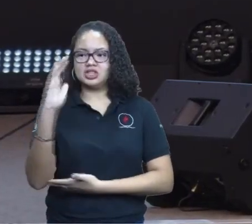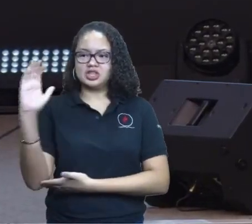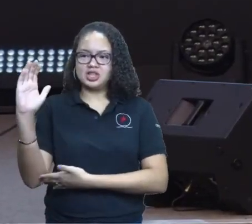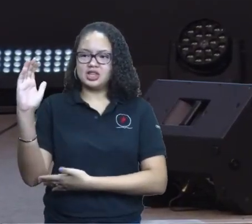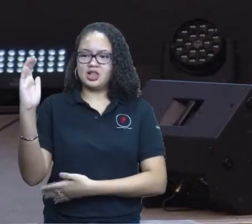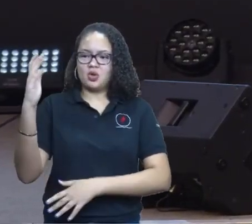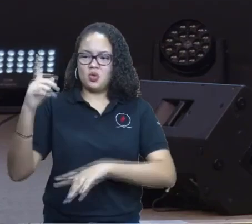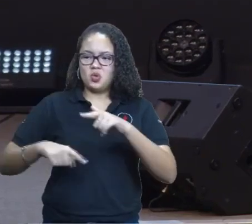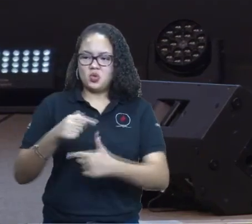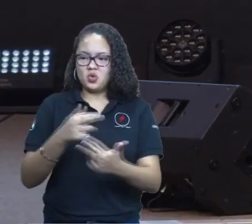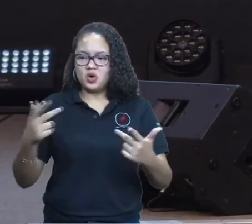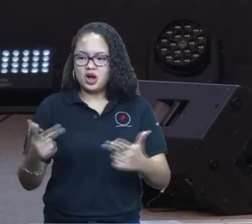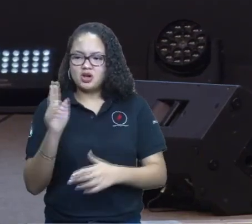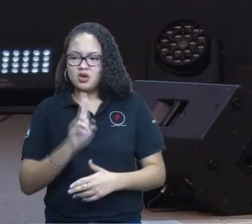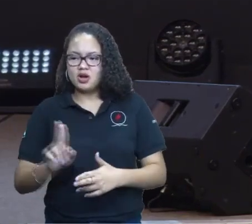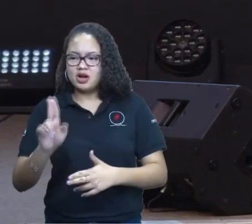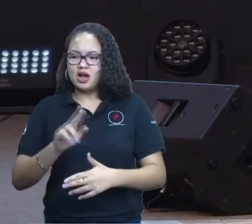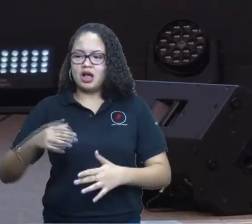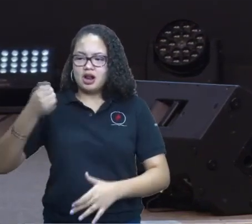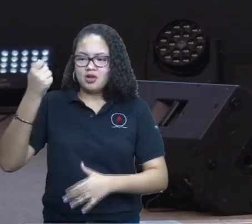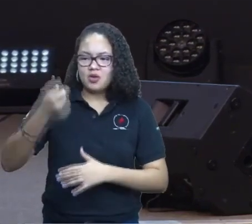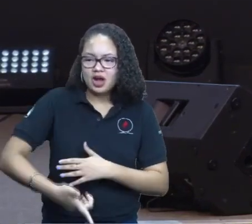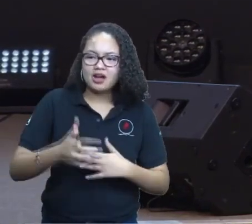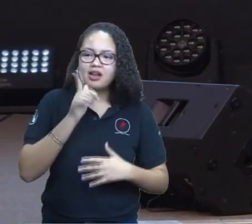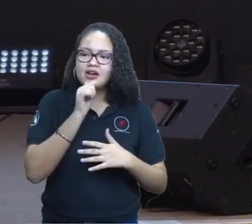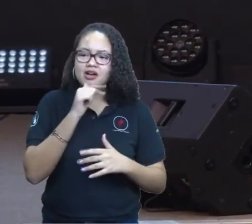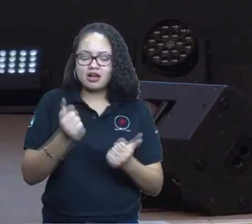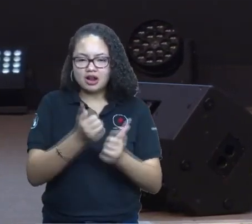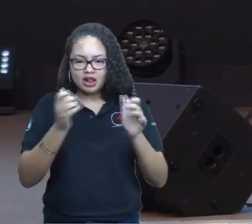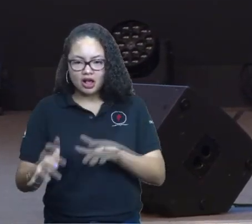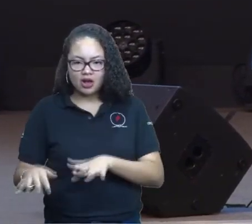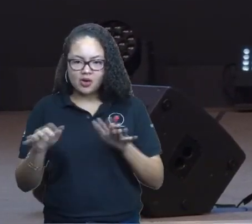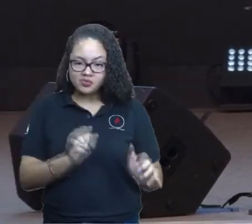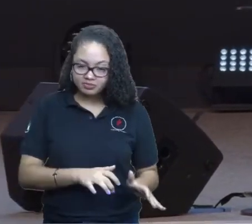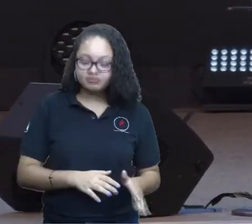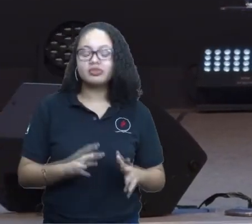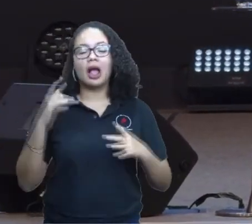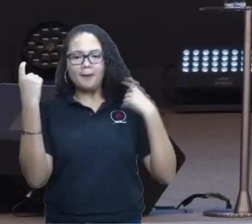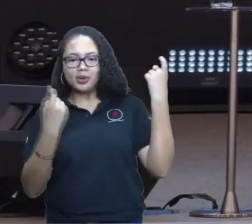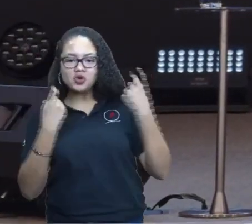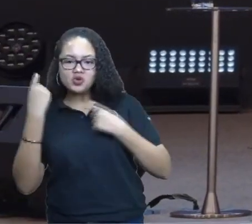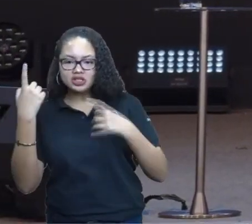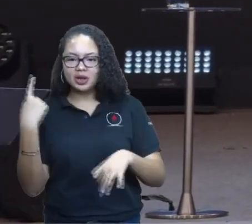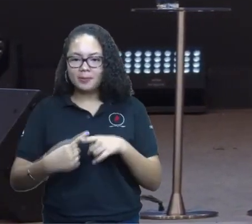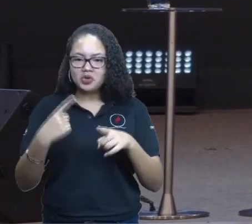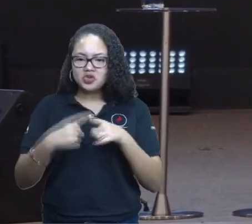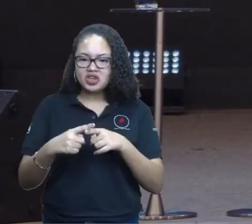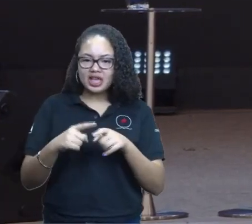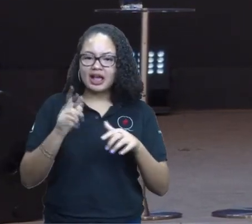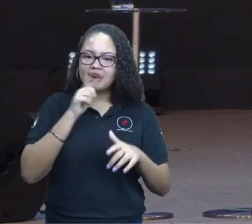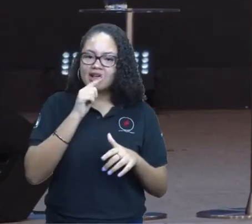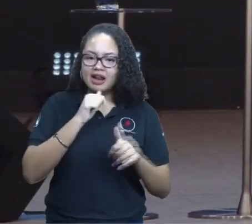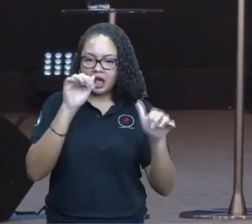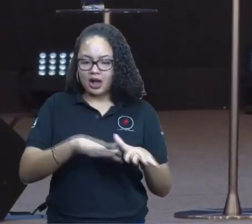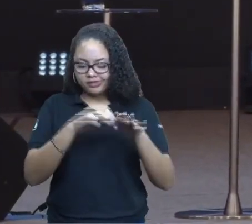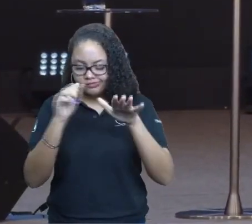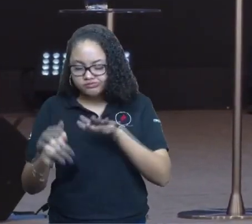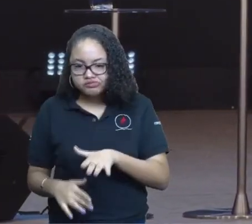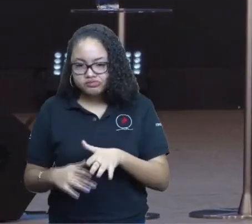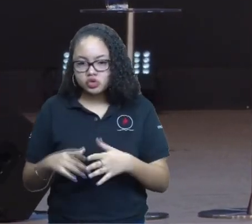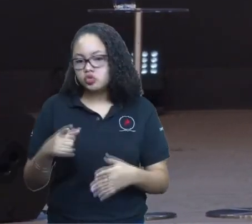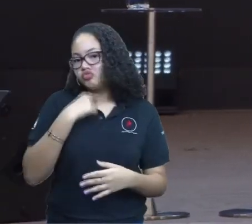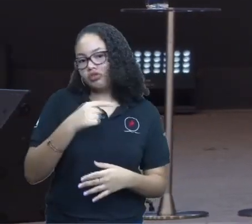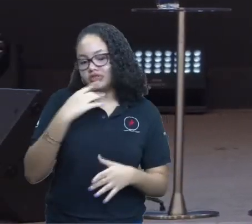e só por isso é um problema só por isso é uma preocupação Porque estão debaixo d'água está inacessível está